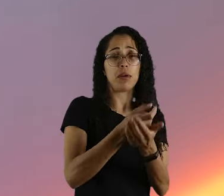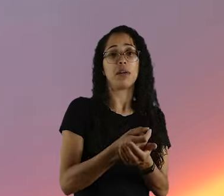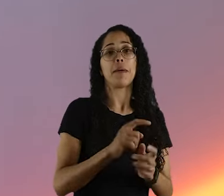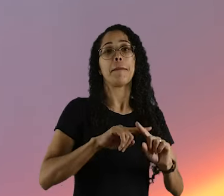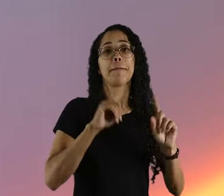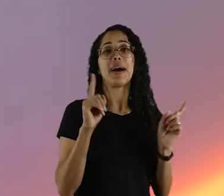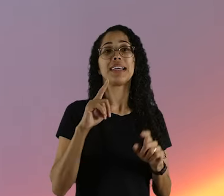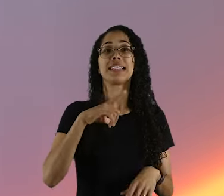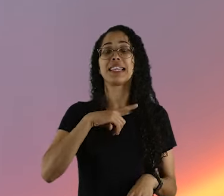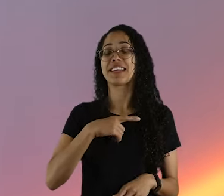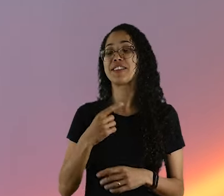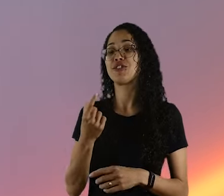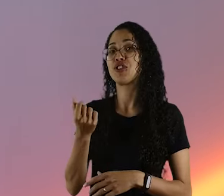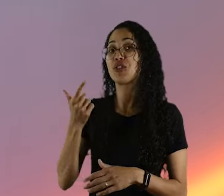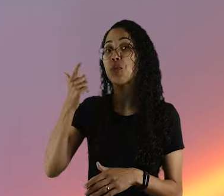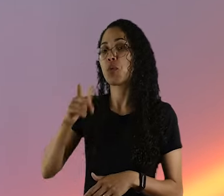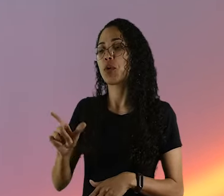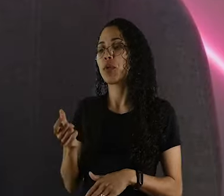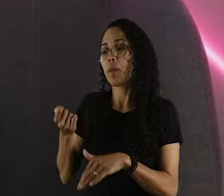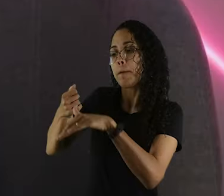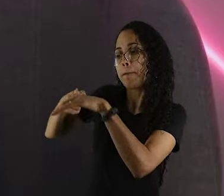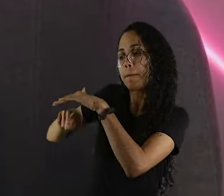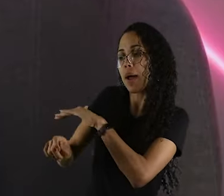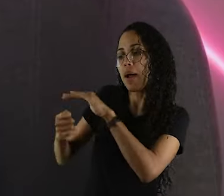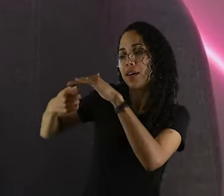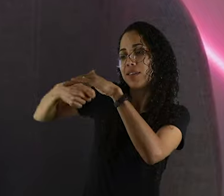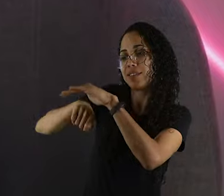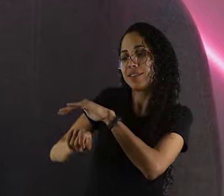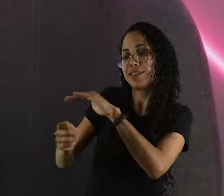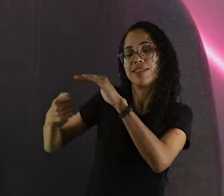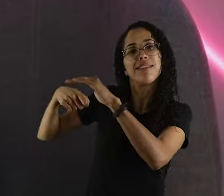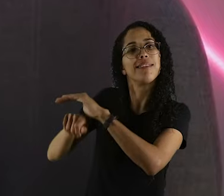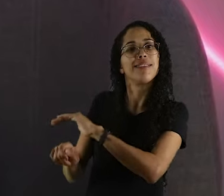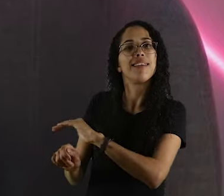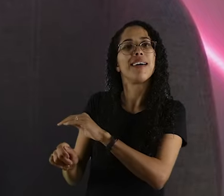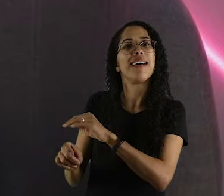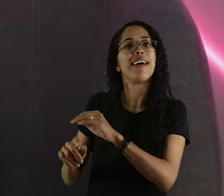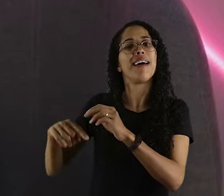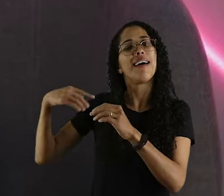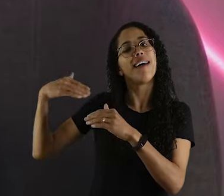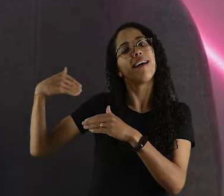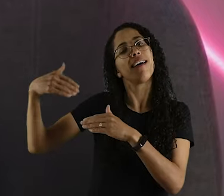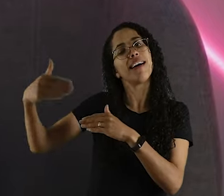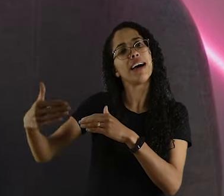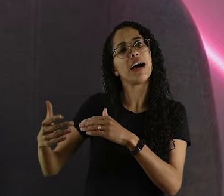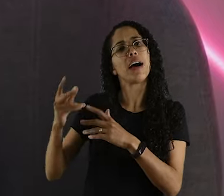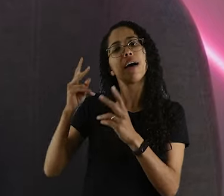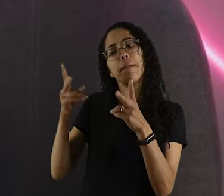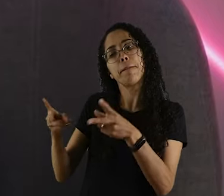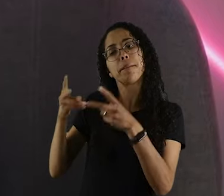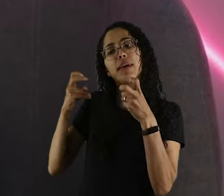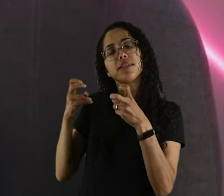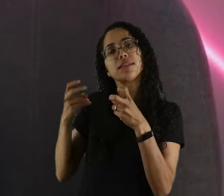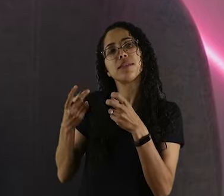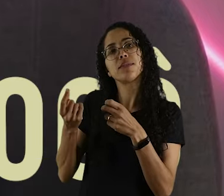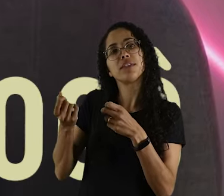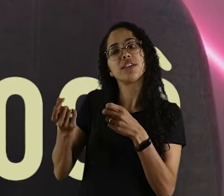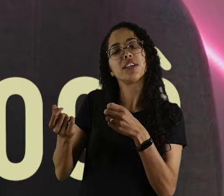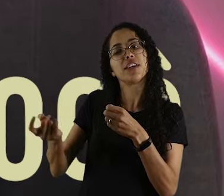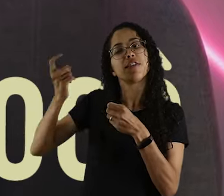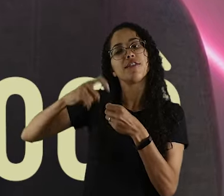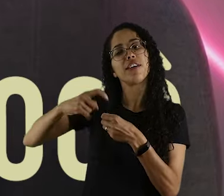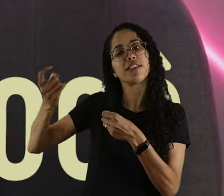para a gente. É você ter seu dinheiro aplicado, vencendo a inflação. Então, com um certo tempo, você vai começar a ver que o dinheiro